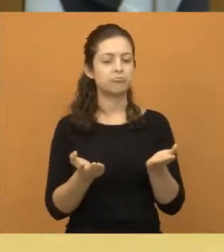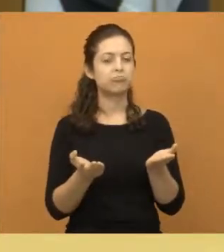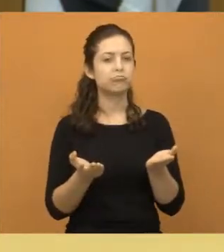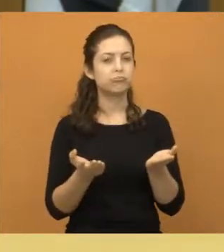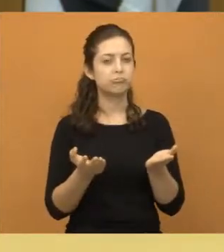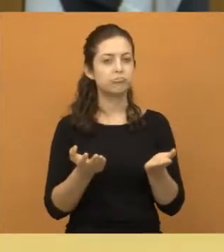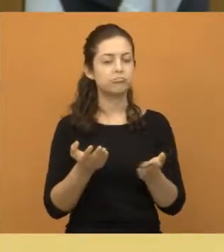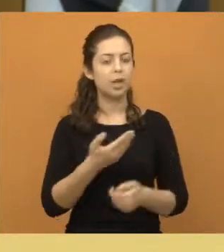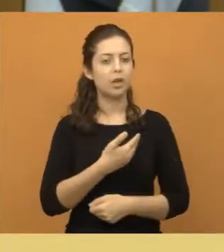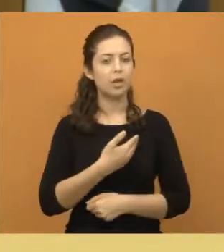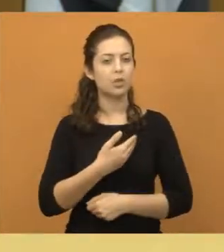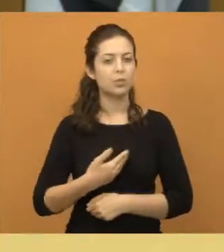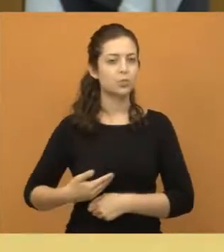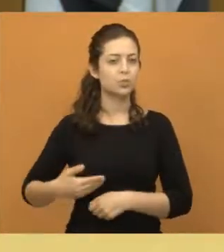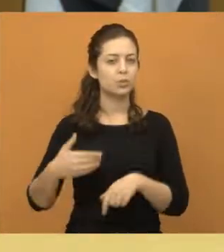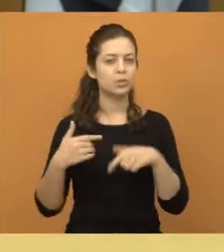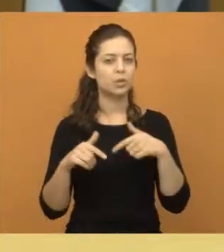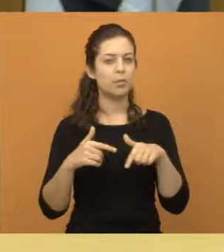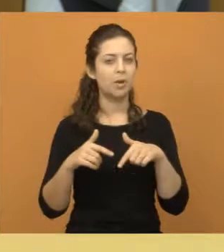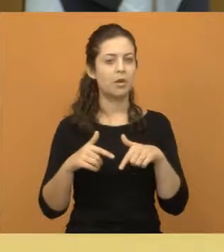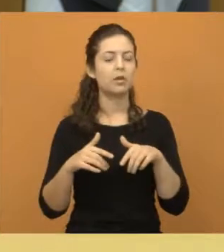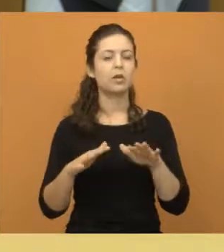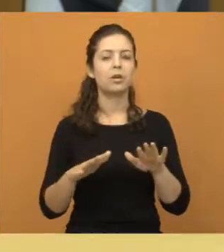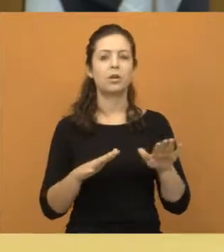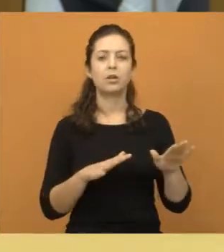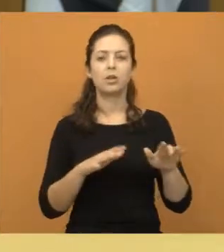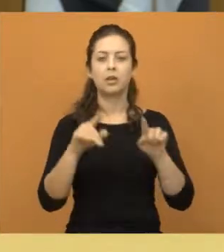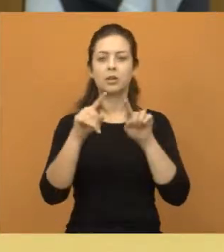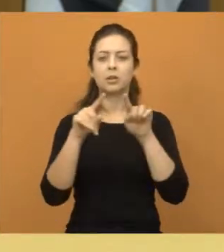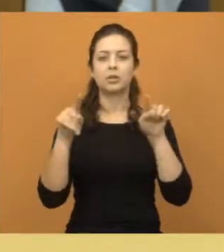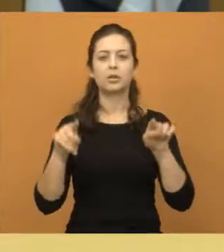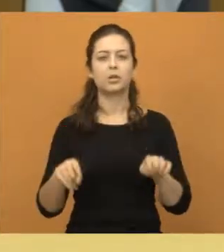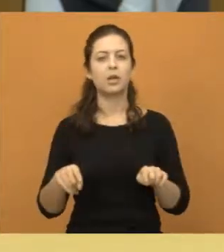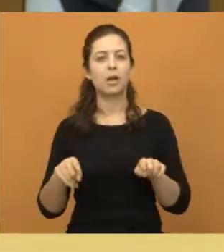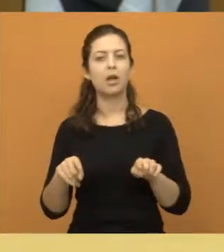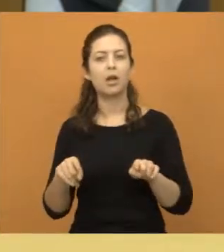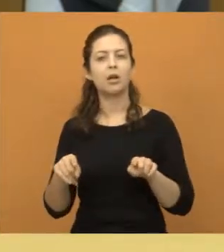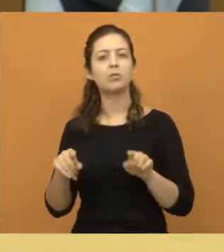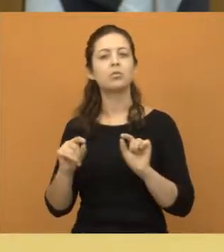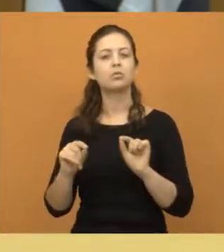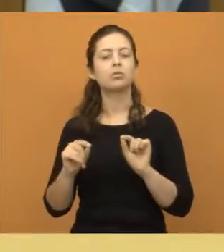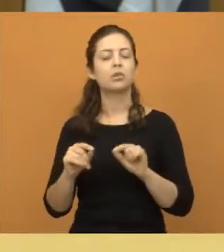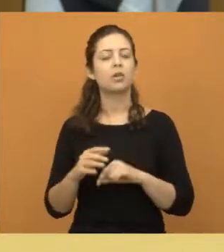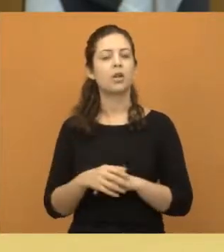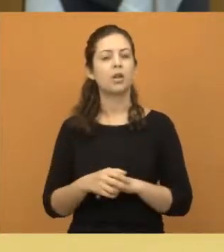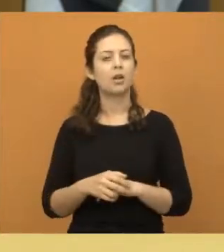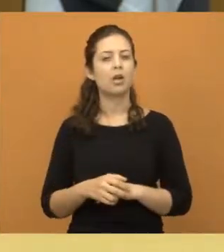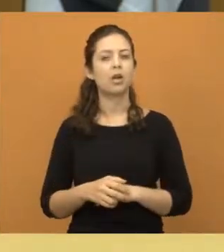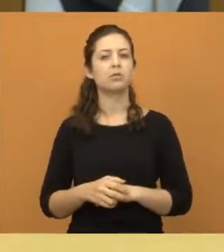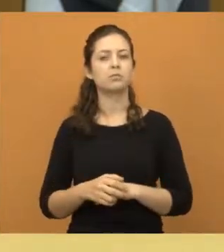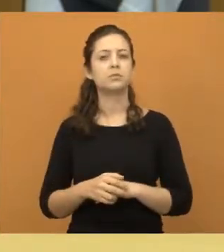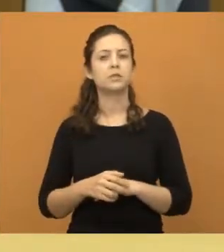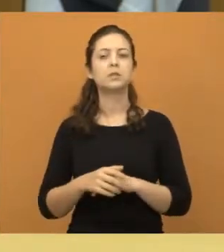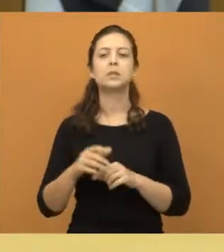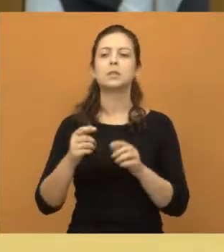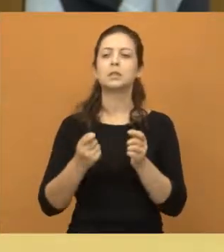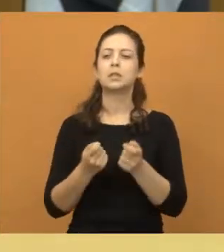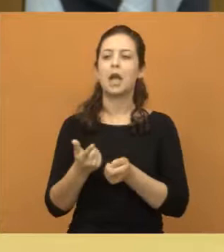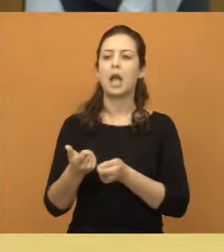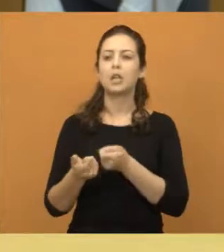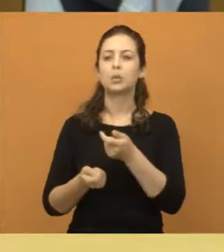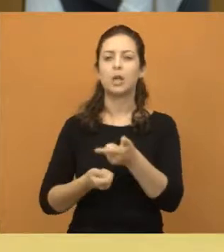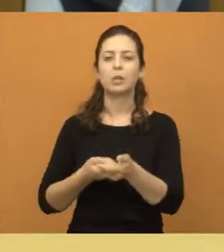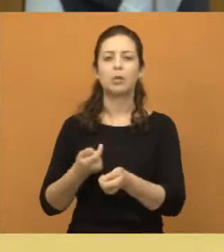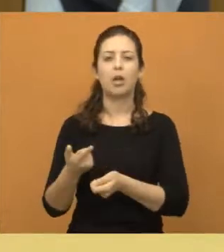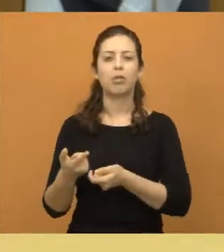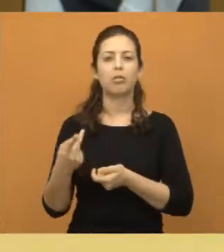Esse quadro que retrata a evolução das despesas no nosso